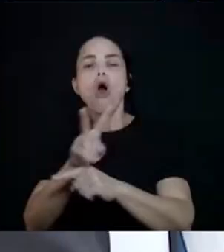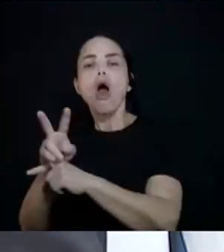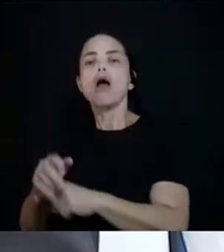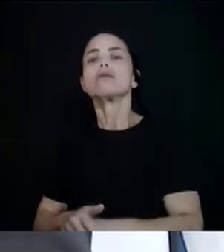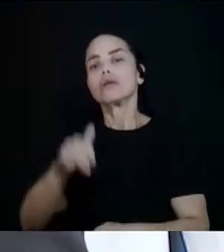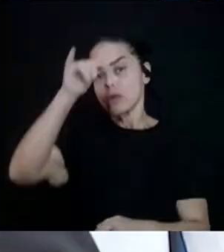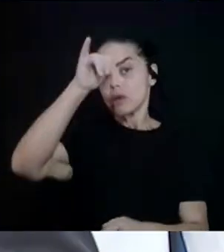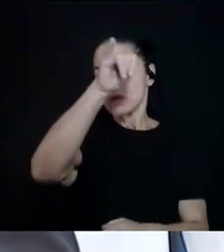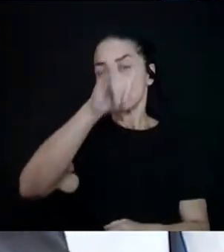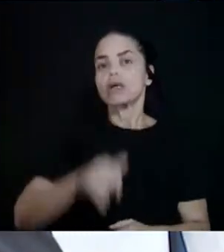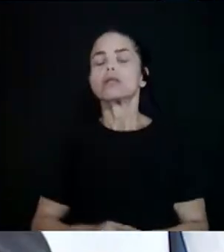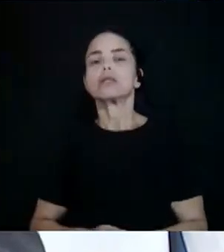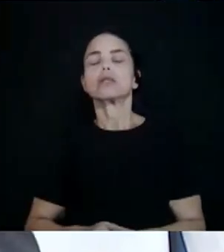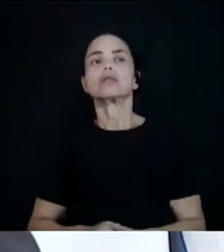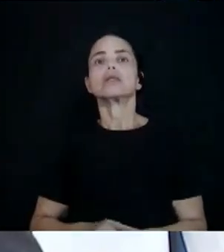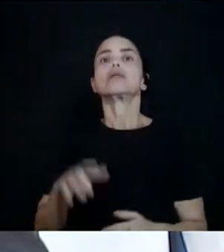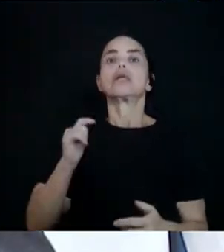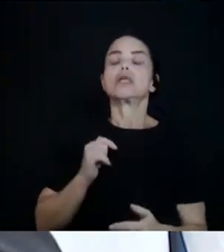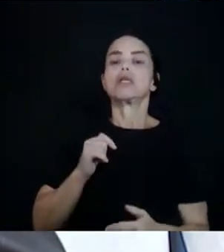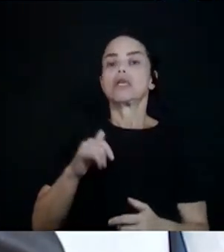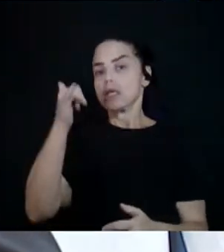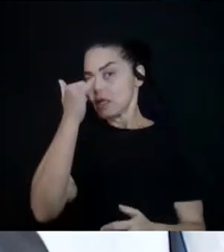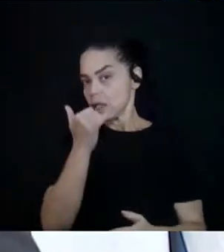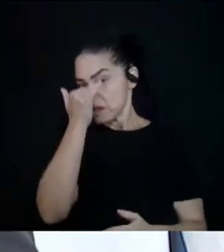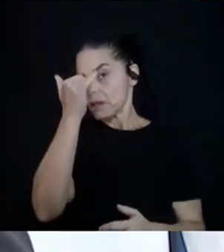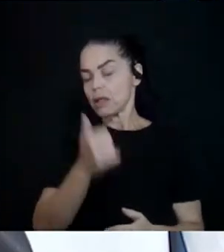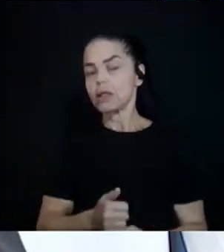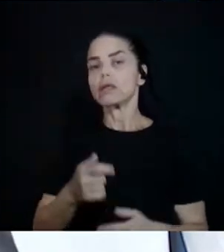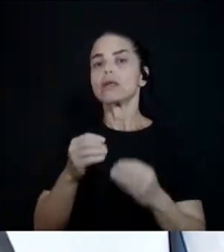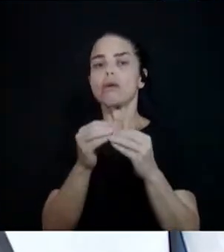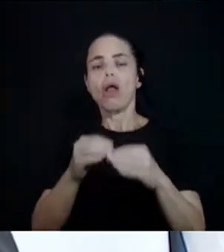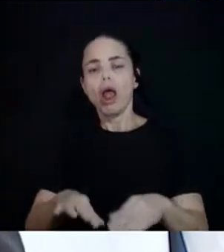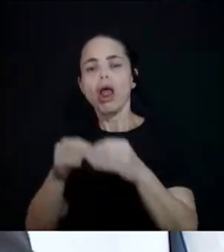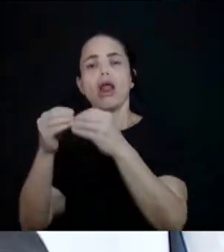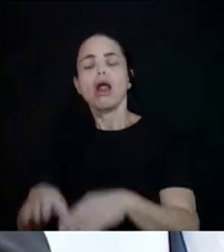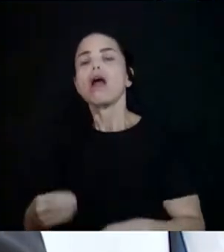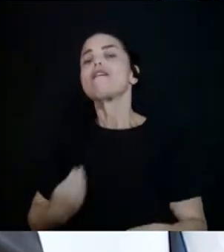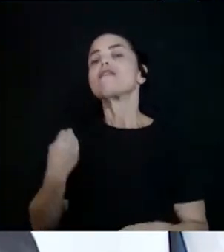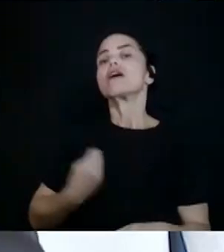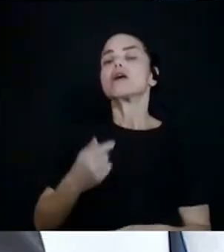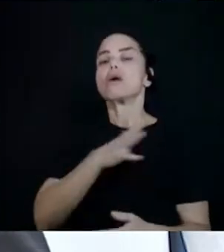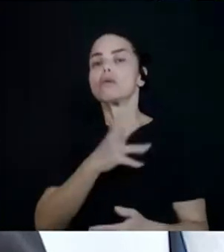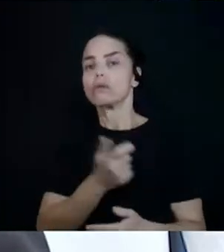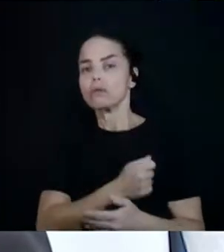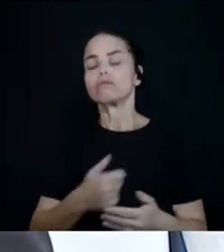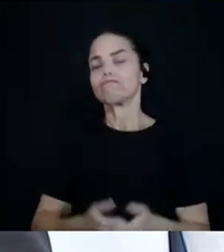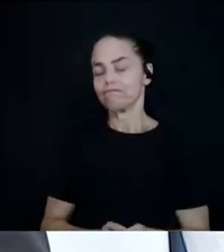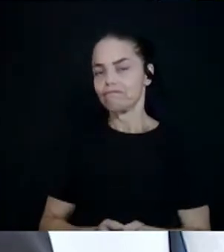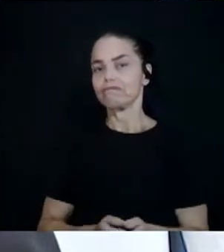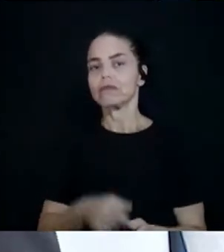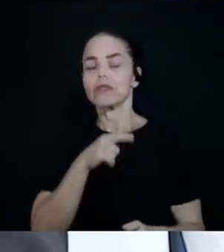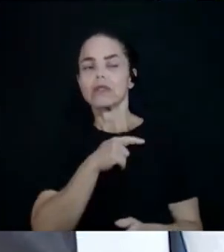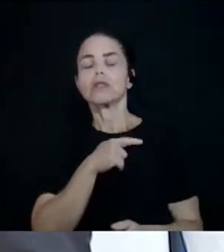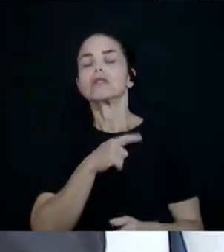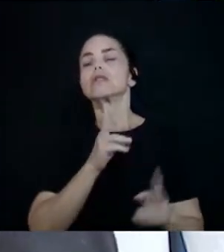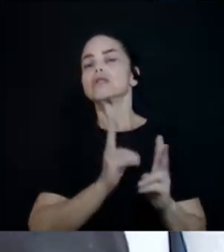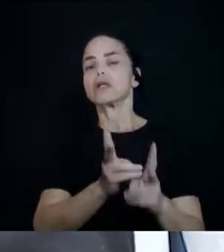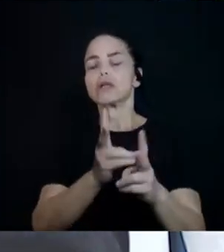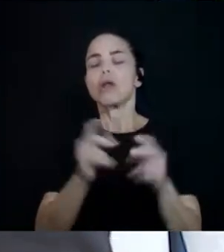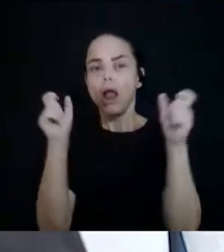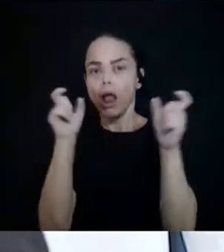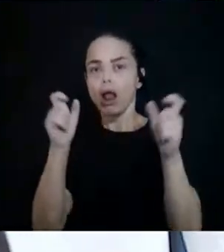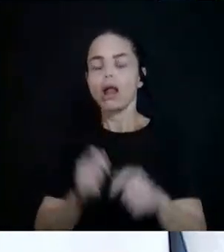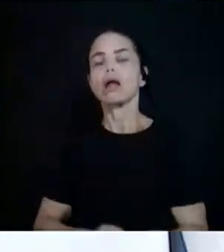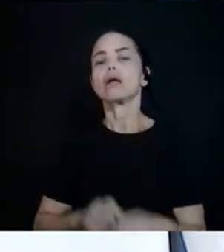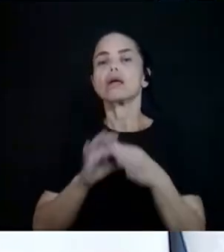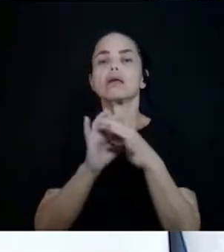grandes catástrofes e danos e vidas que podem ser ceifadas, estando sempre à disposição da população.